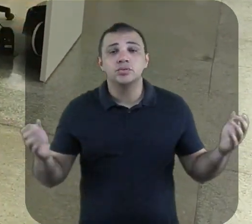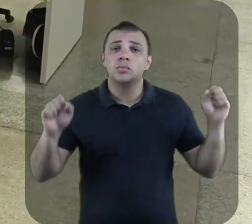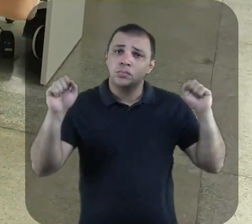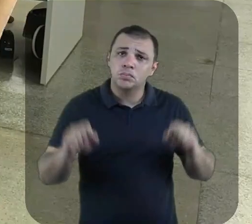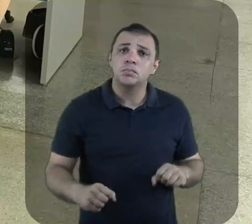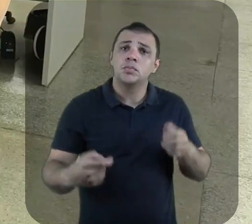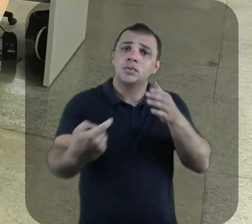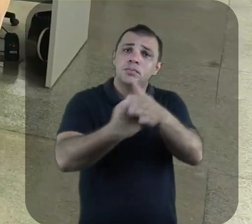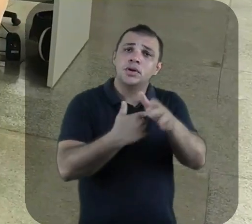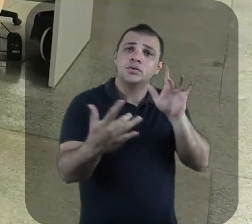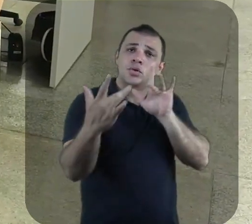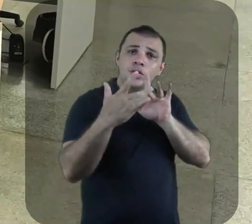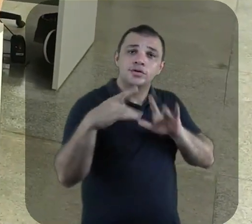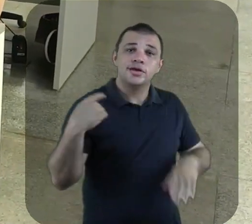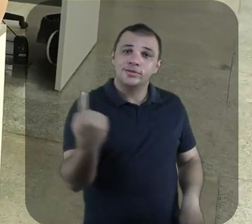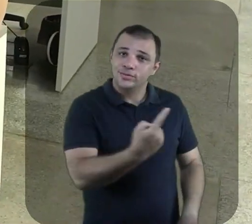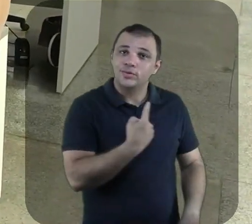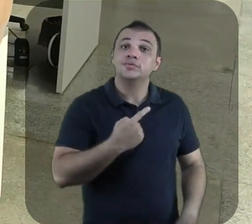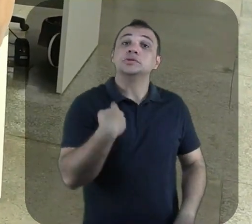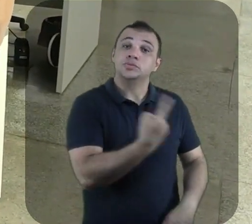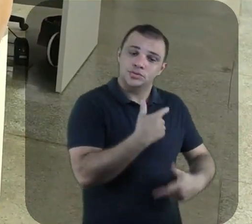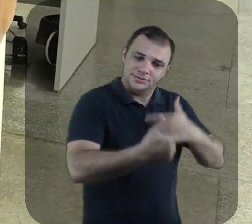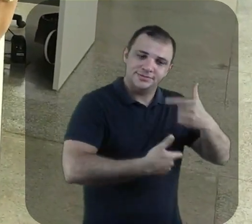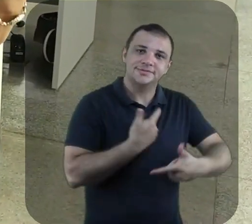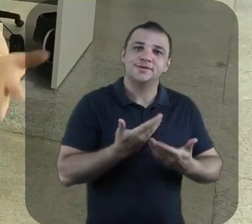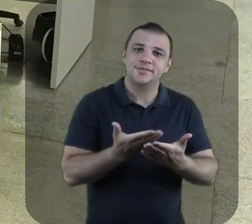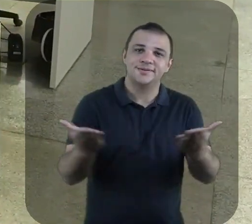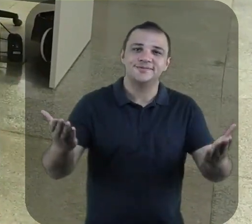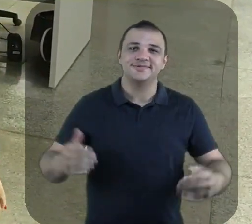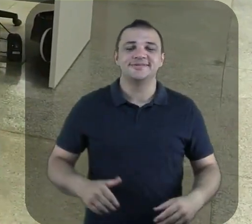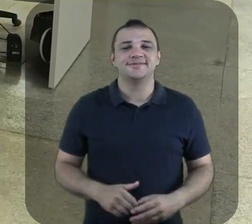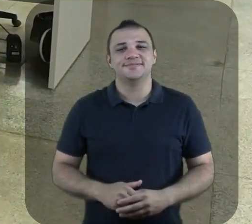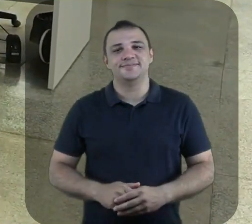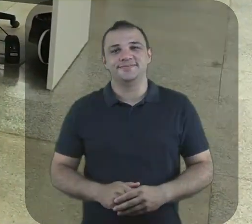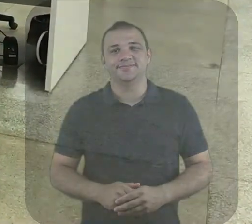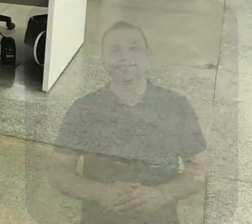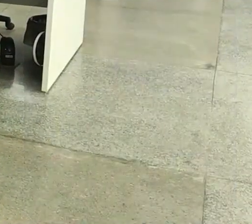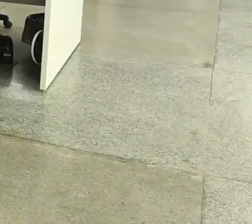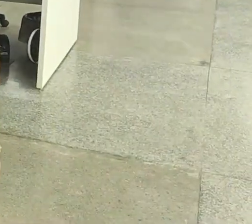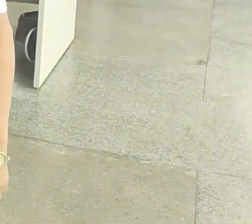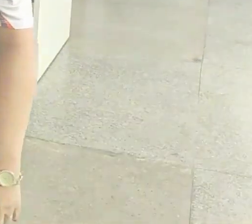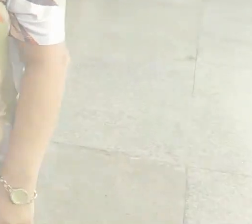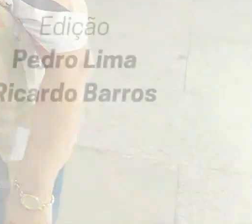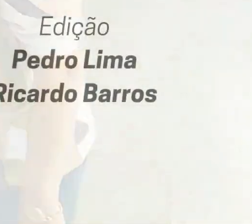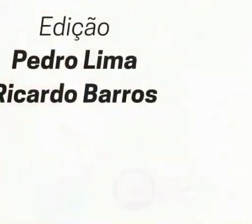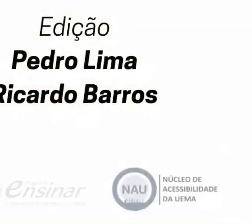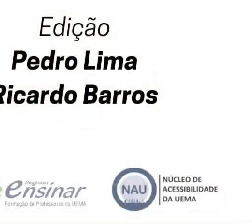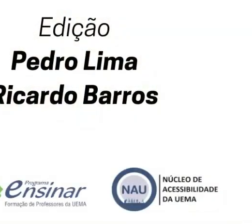todos e contactem conosco, que nós estamos à disposição de vocês.